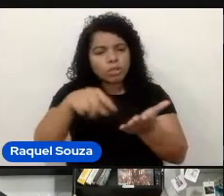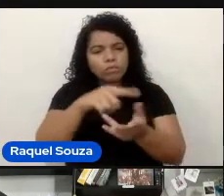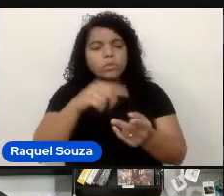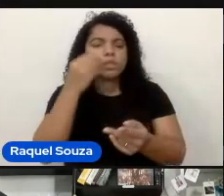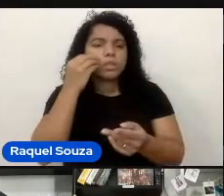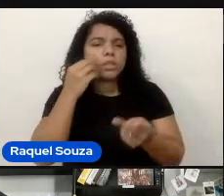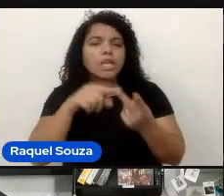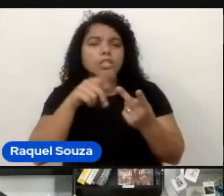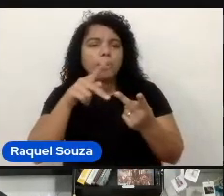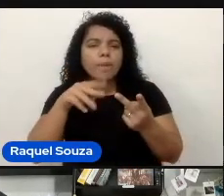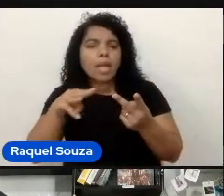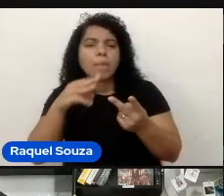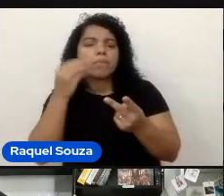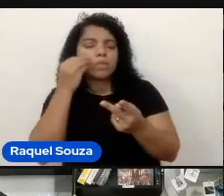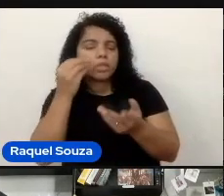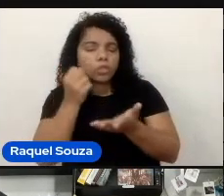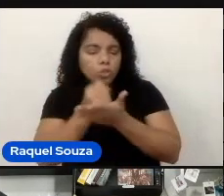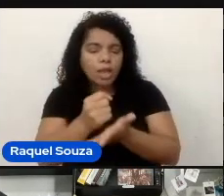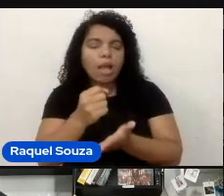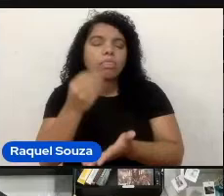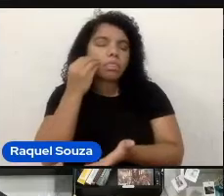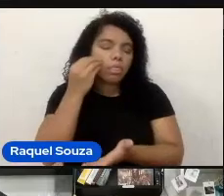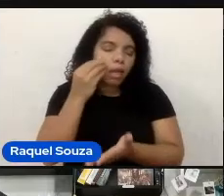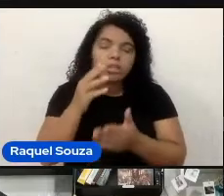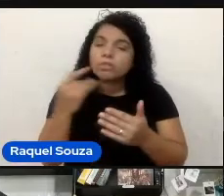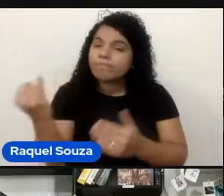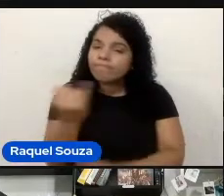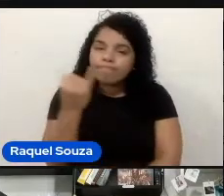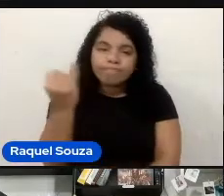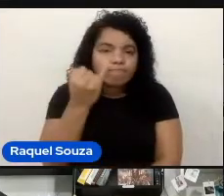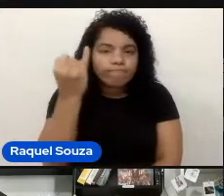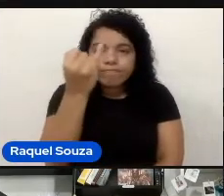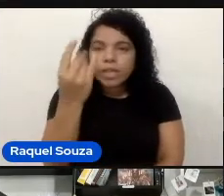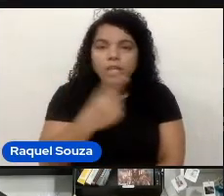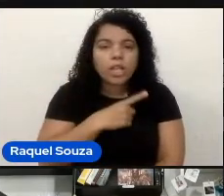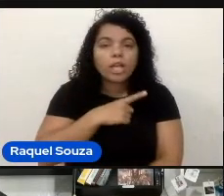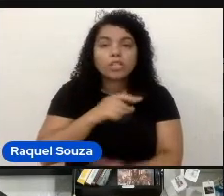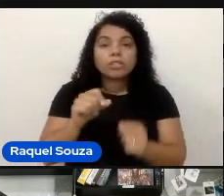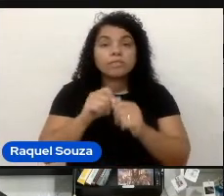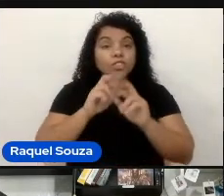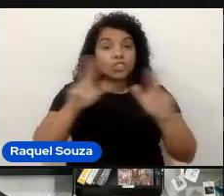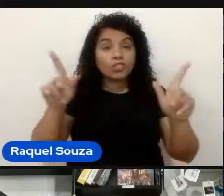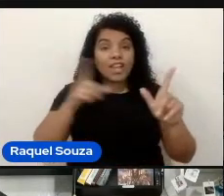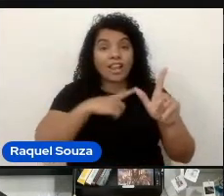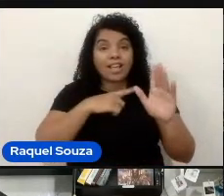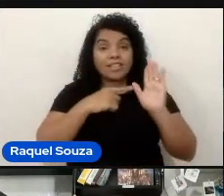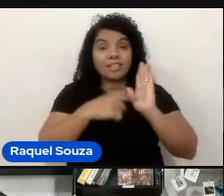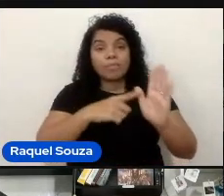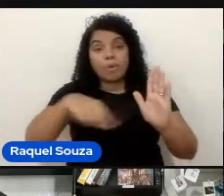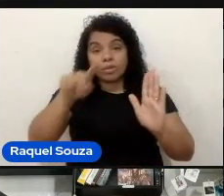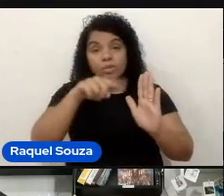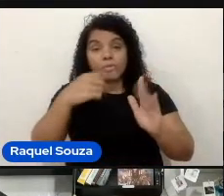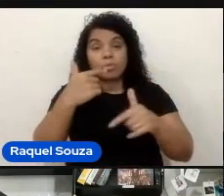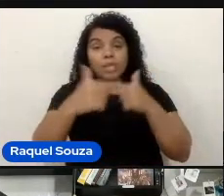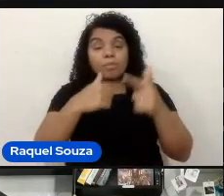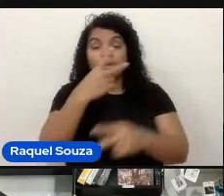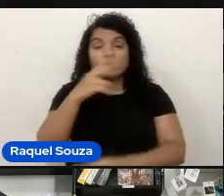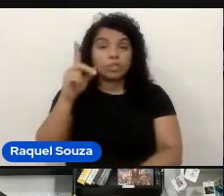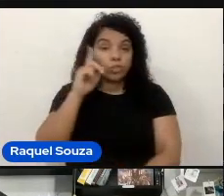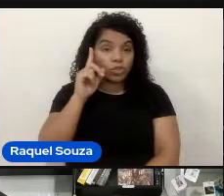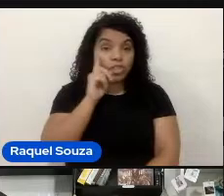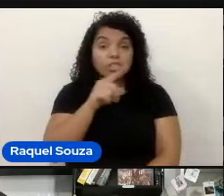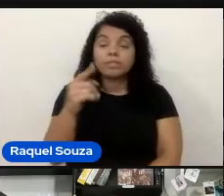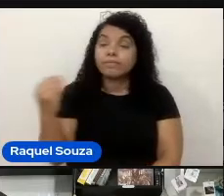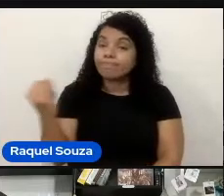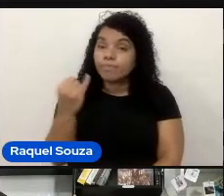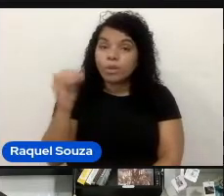ajudar vocês num teste, então isso é muito, muito importante, traz uma diferença muito gritante para o dia a dia de vocês. Então, esse é um ponto super